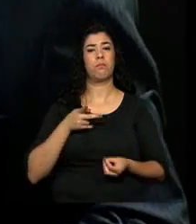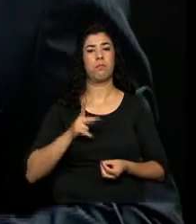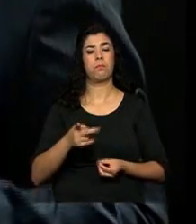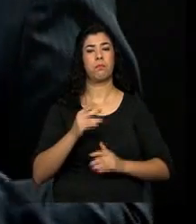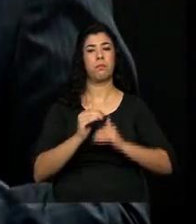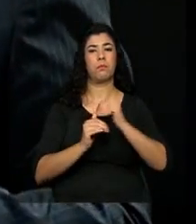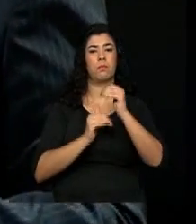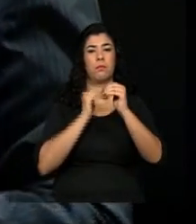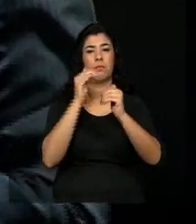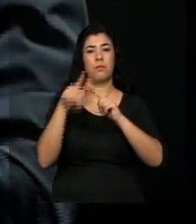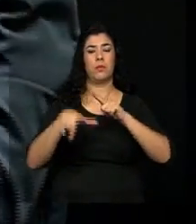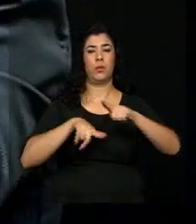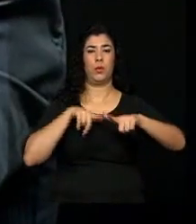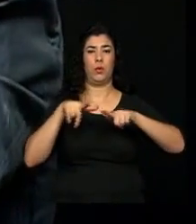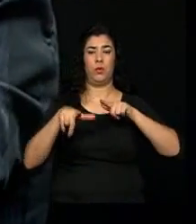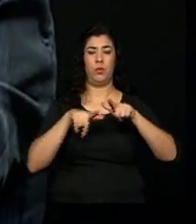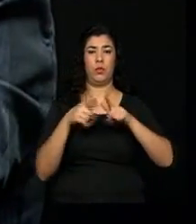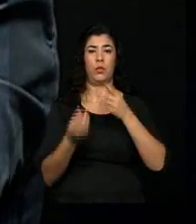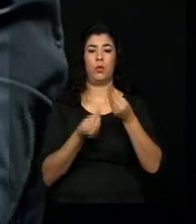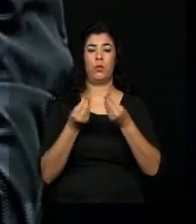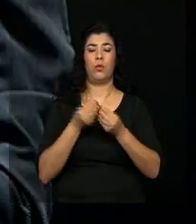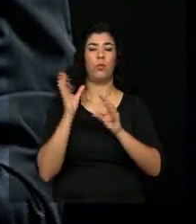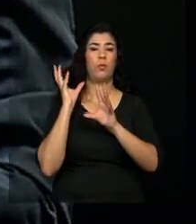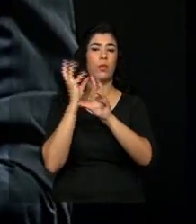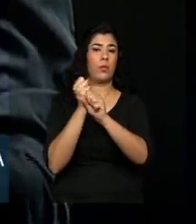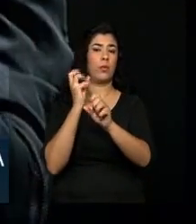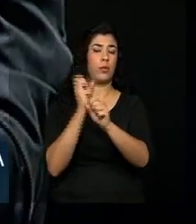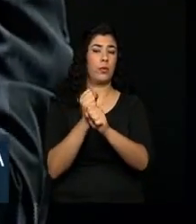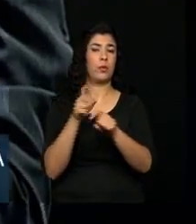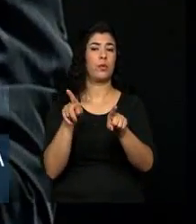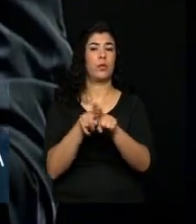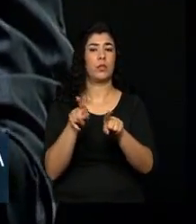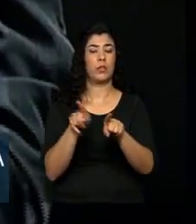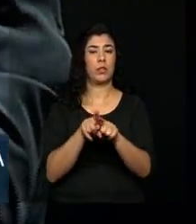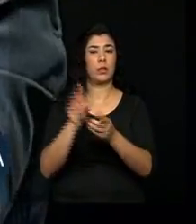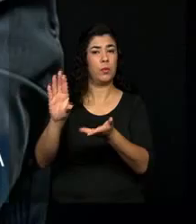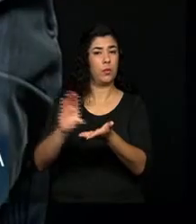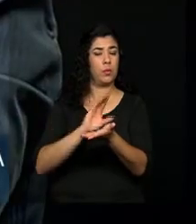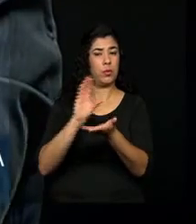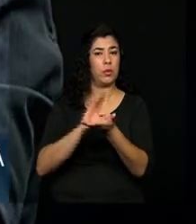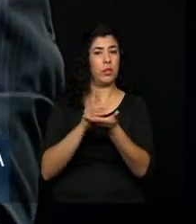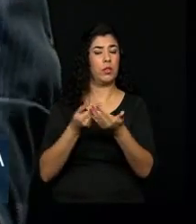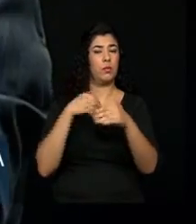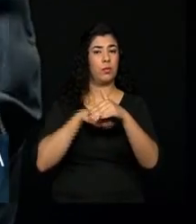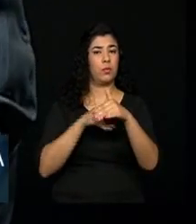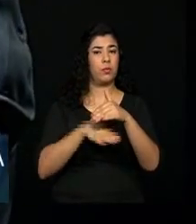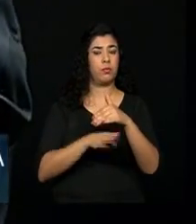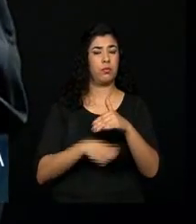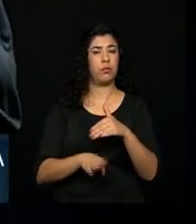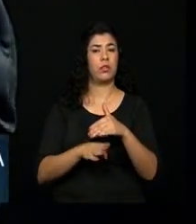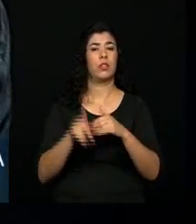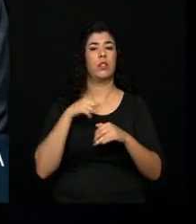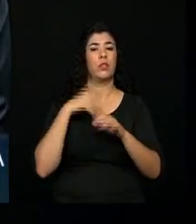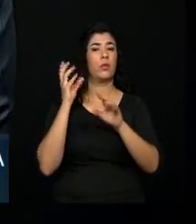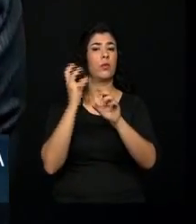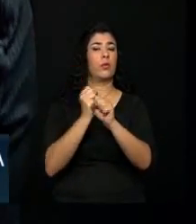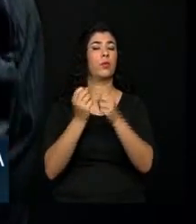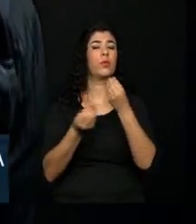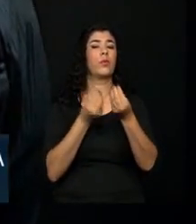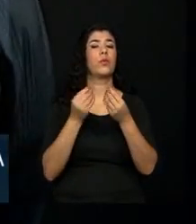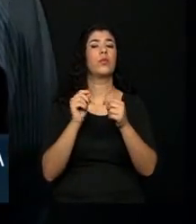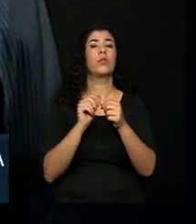mais em função das arrecadações mas em função também do acúmulo dessas operações nós possamos ter